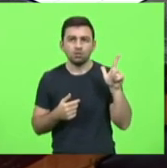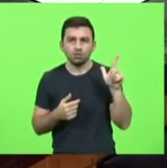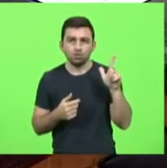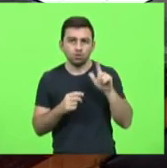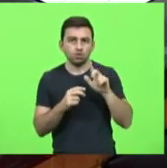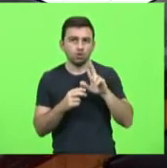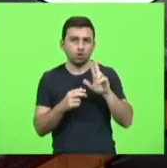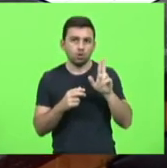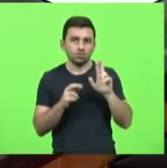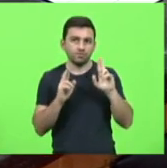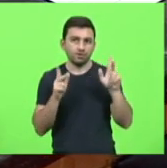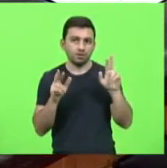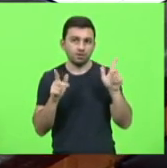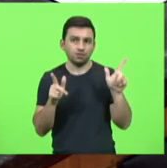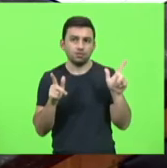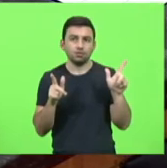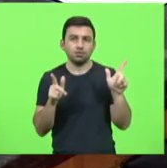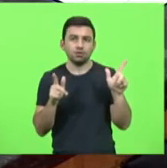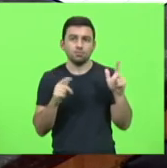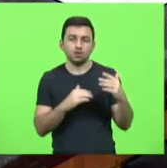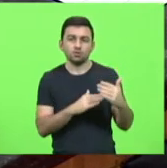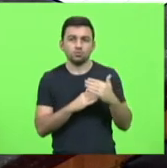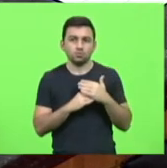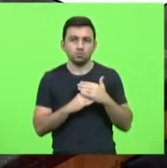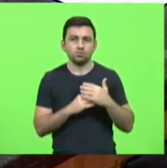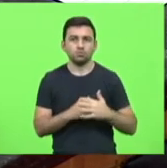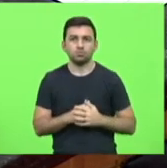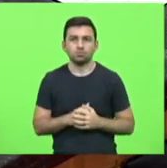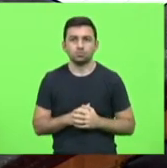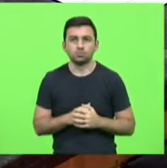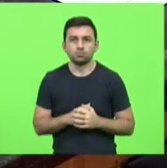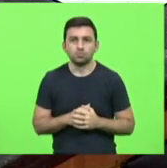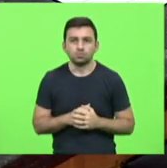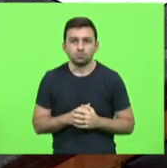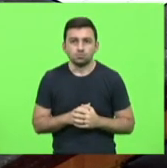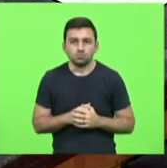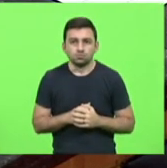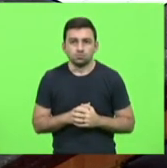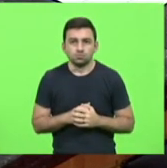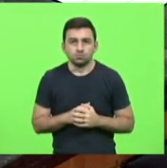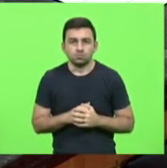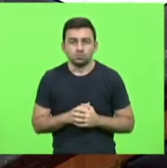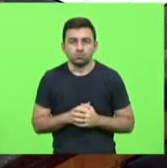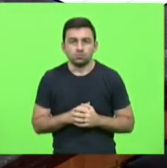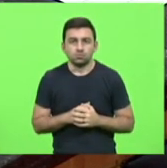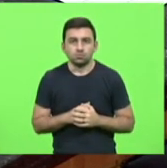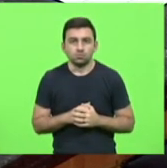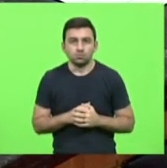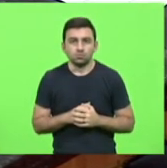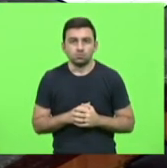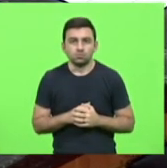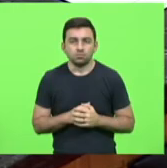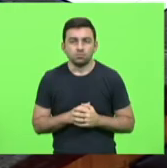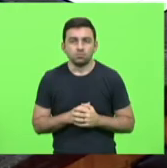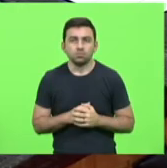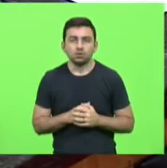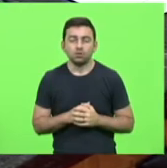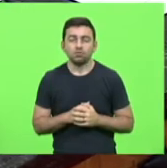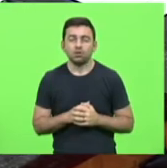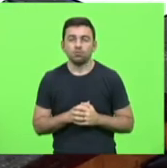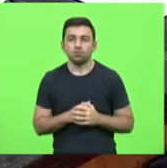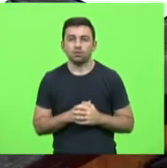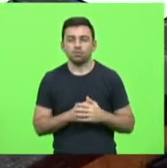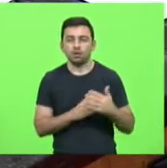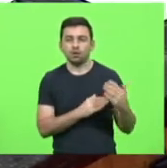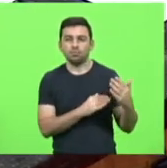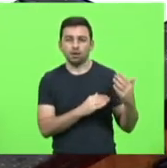nome complicado, eu não gravei, não sei se eu estava aqui. Então... Então tu me indica esse para indicar para as outras pessoas, para elas se